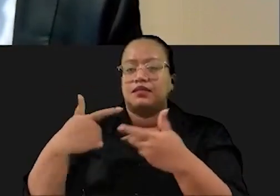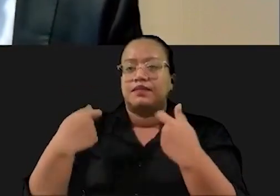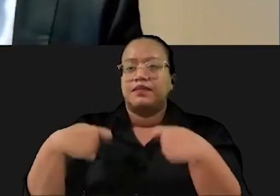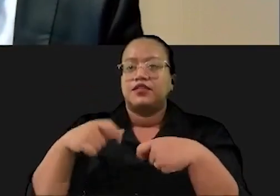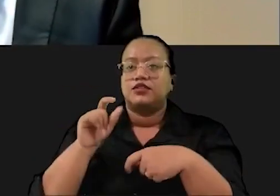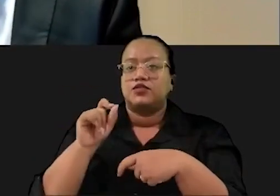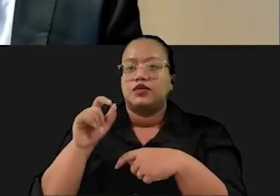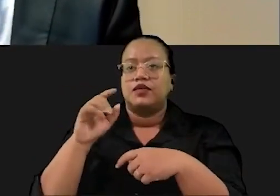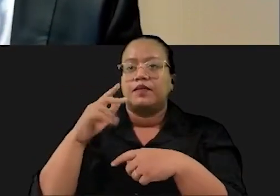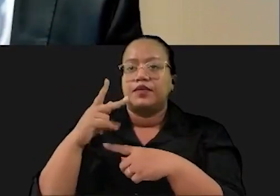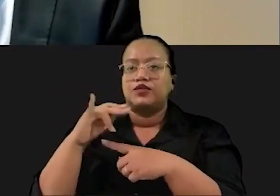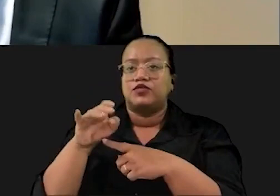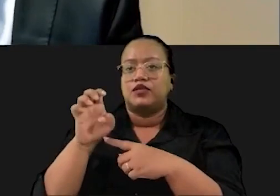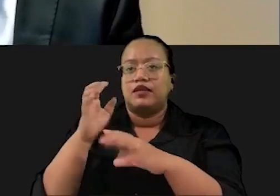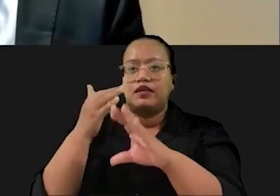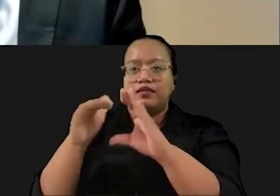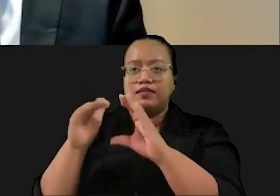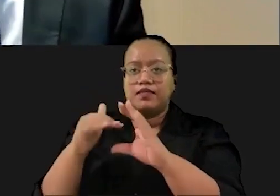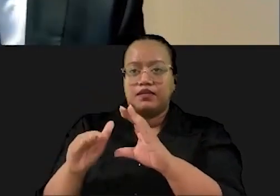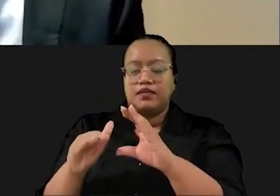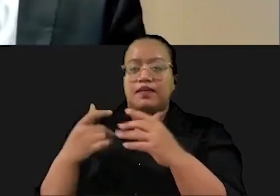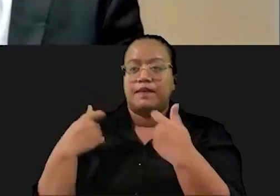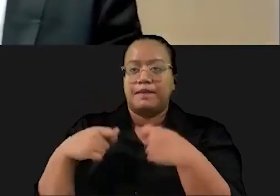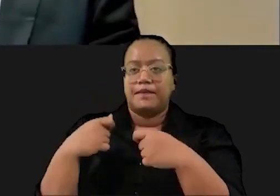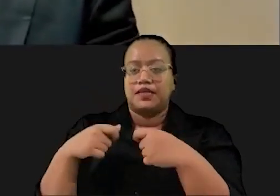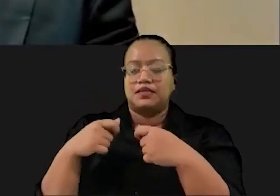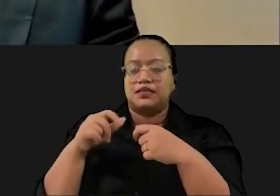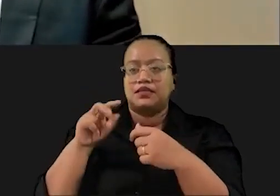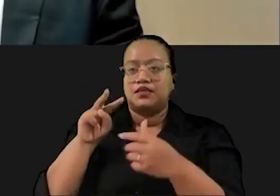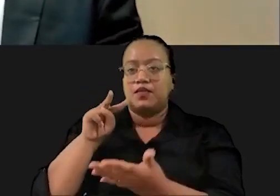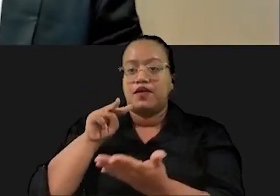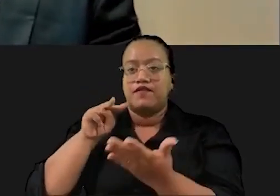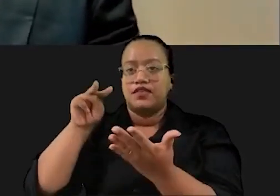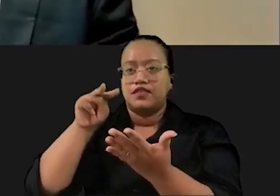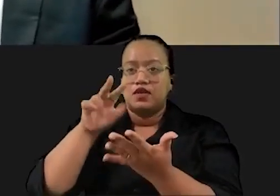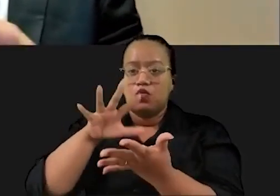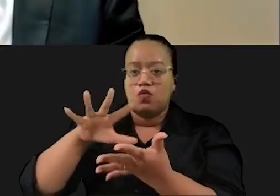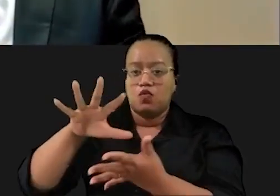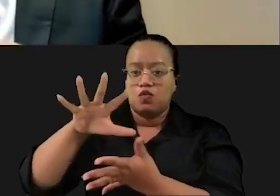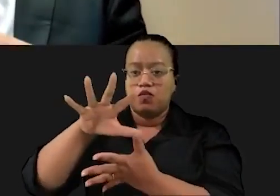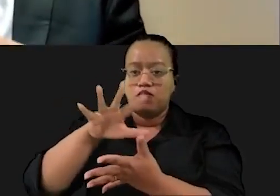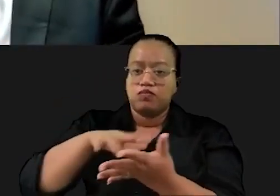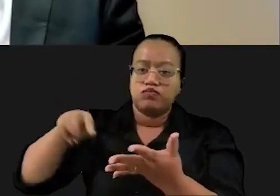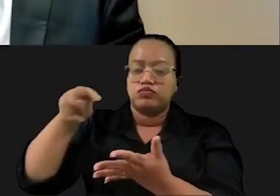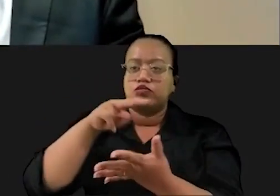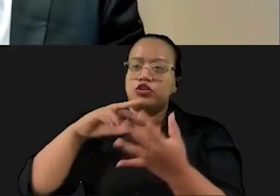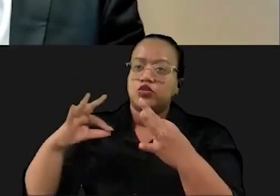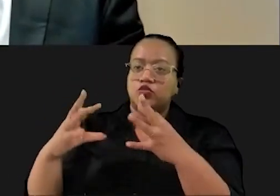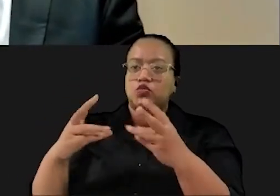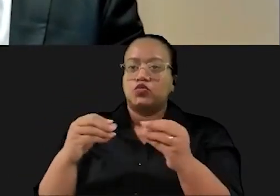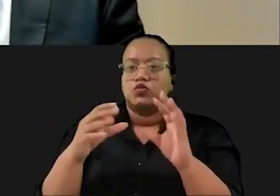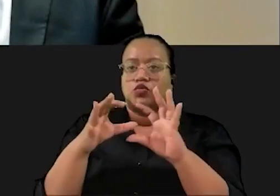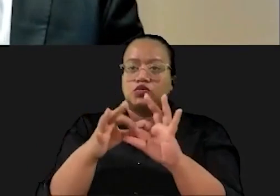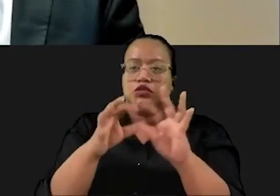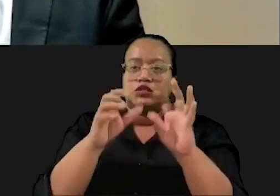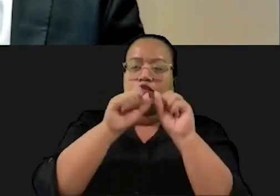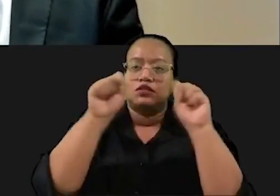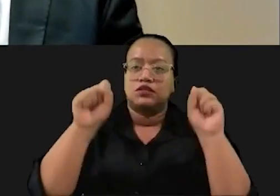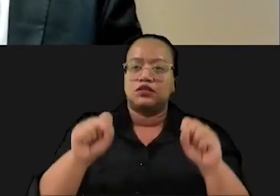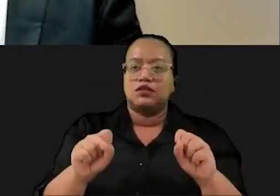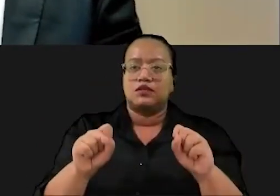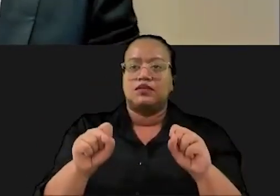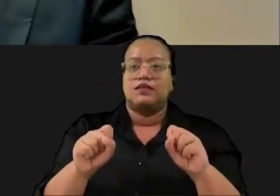necessidades. E essa visão em conjunto, sistema, vamos dizer, os fluxos de trabalho, o